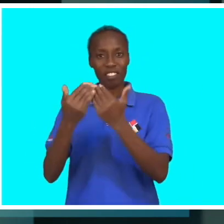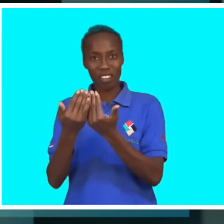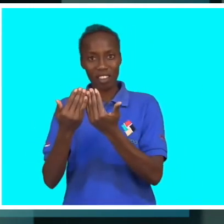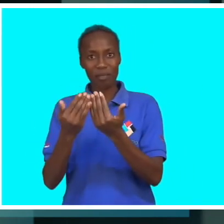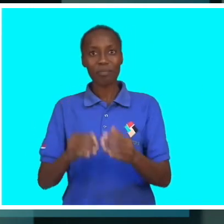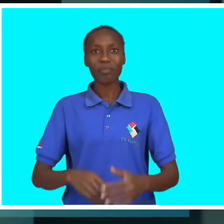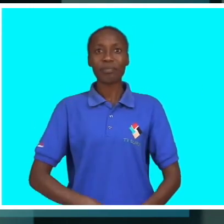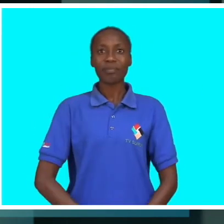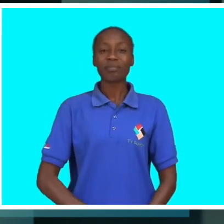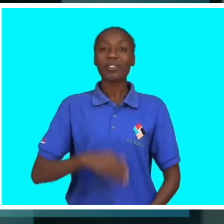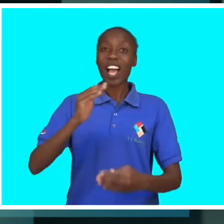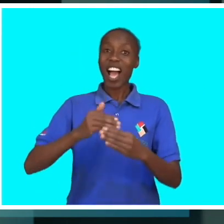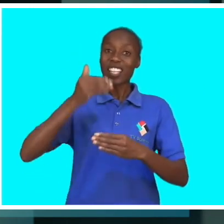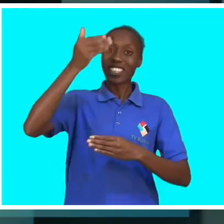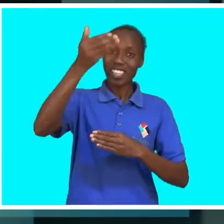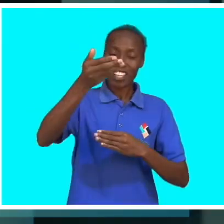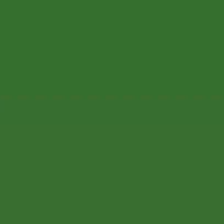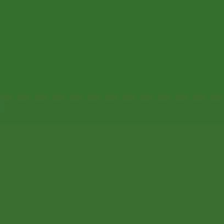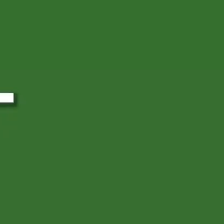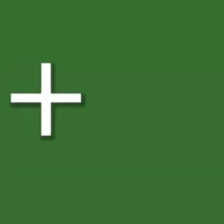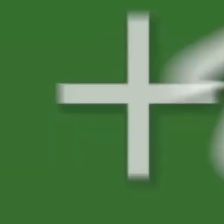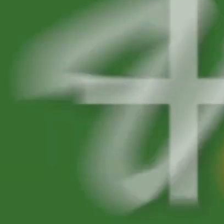sete dias. Até lá.